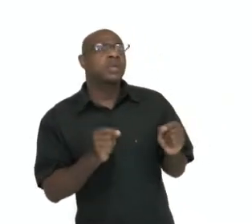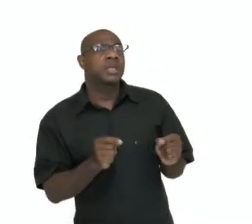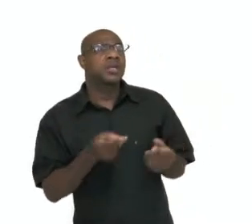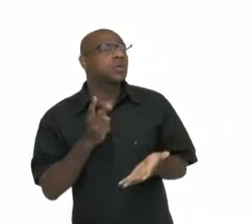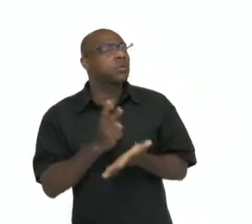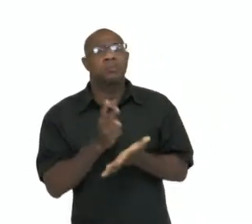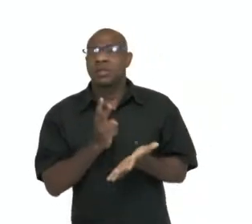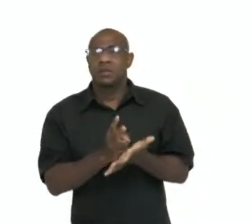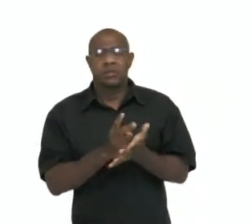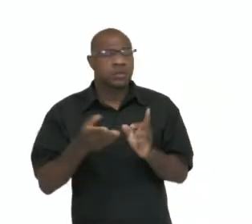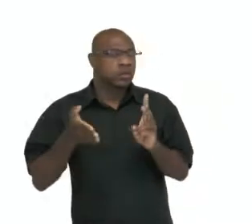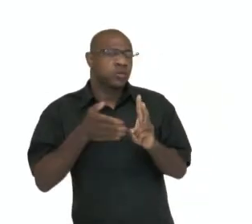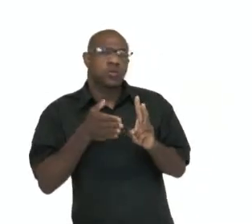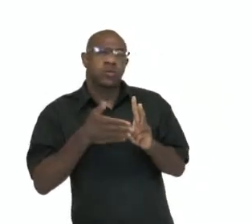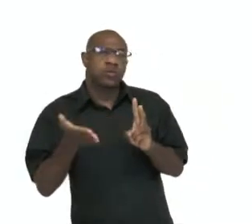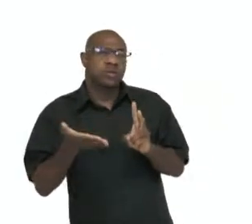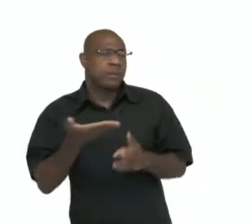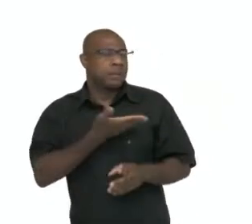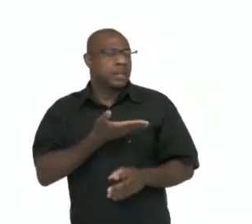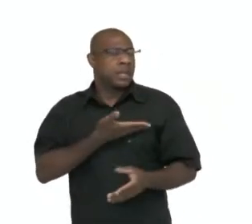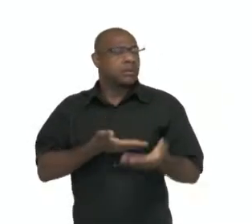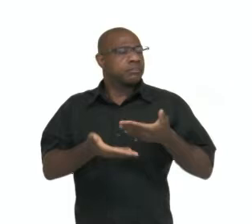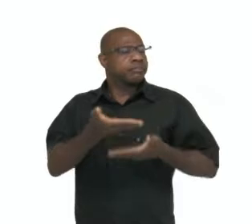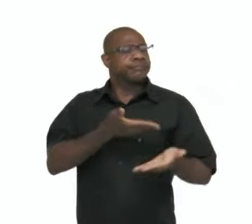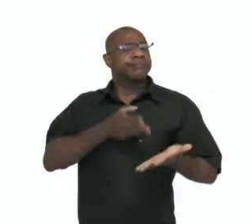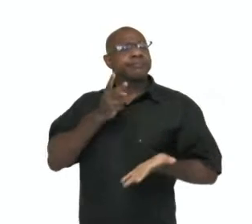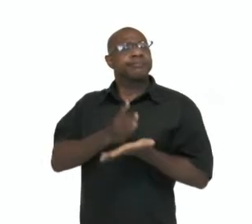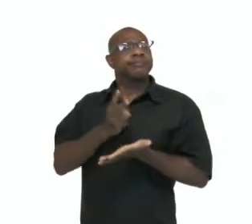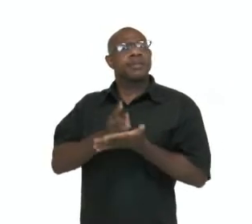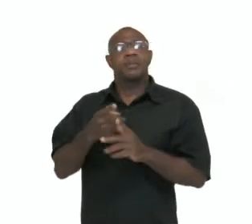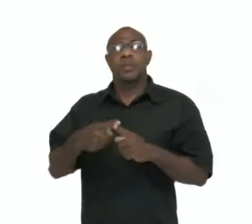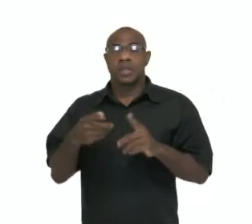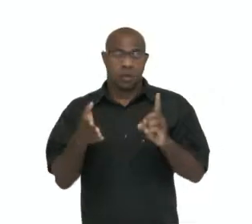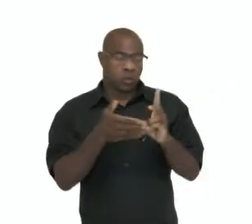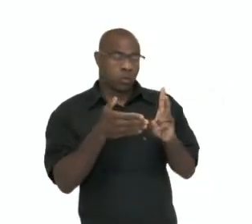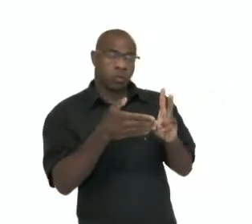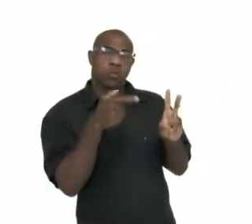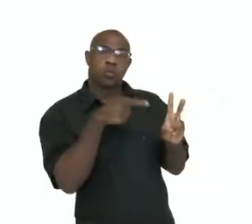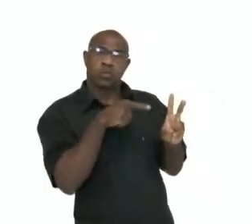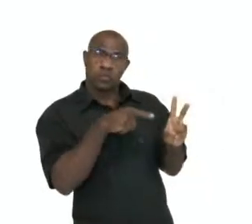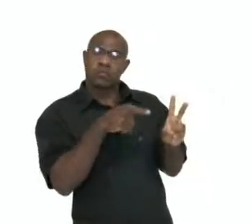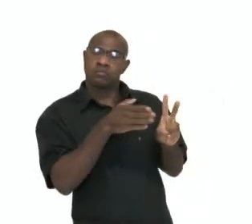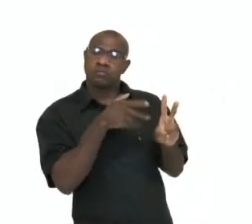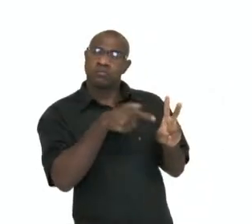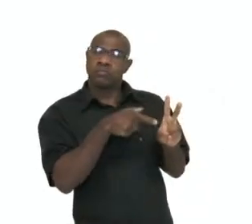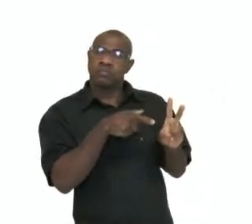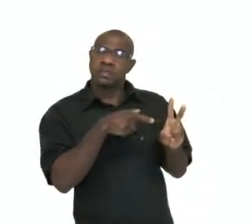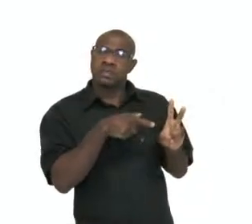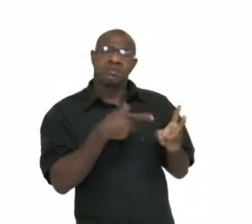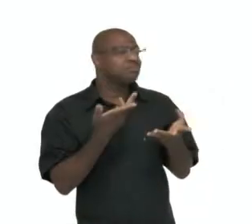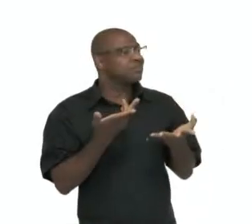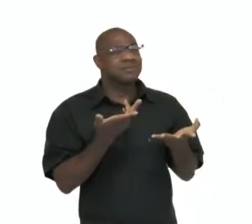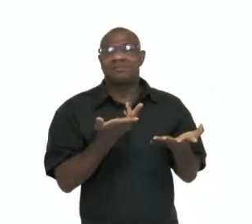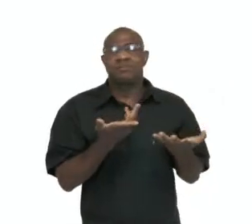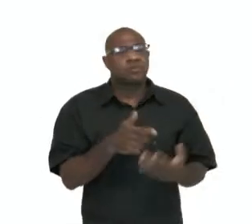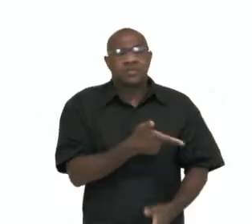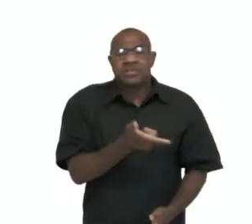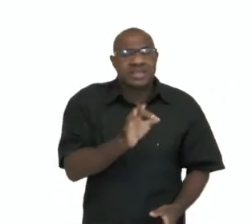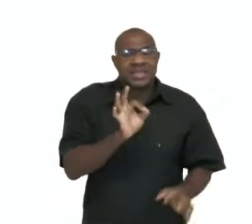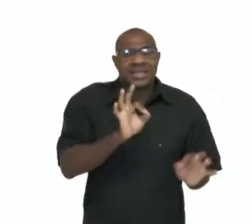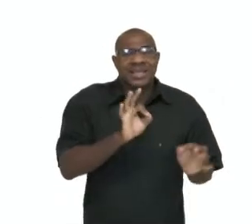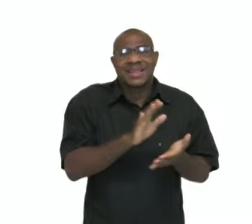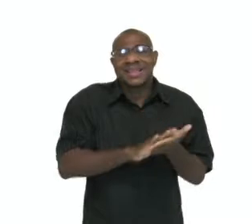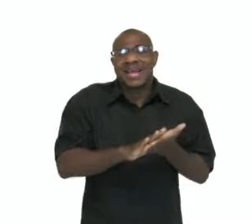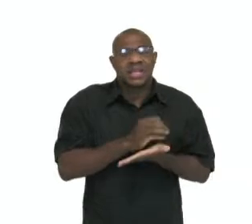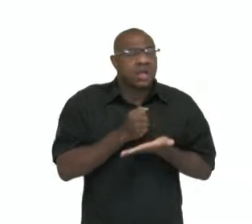aos índios, a mesma amizade, porque, como os índios, ele estava só e desamparado, e a despeito